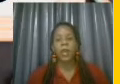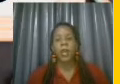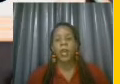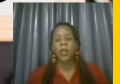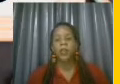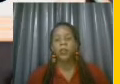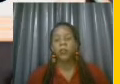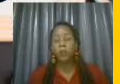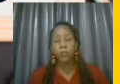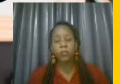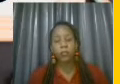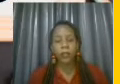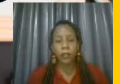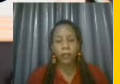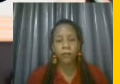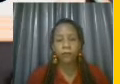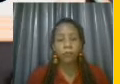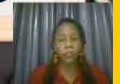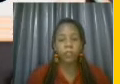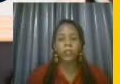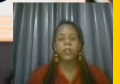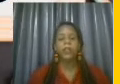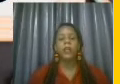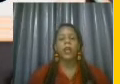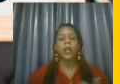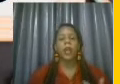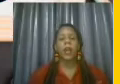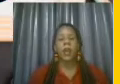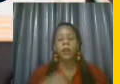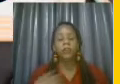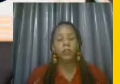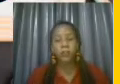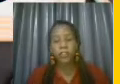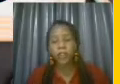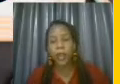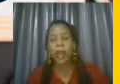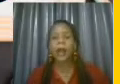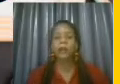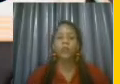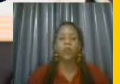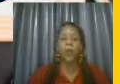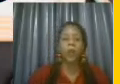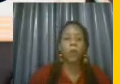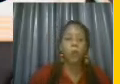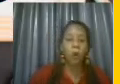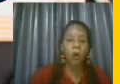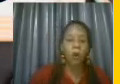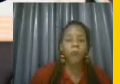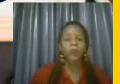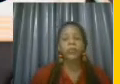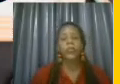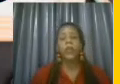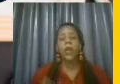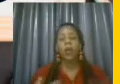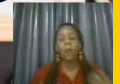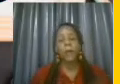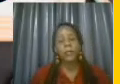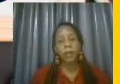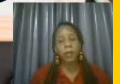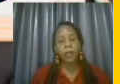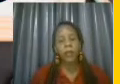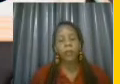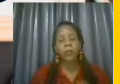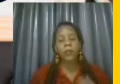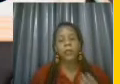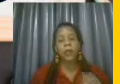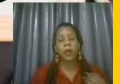fizeram? Muitos tentavam fugir, eram chicoteados ou eram mortos. Com o passar